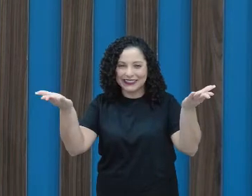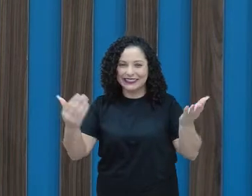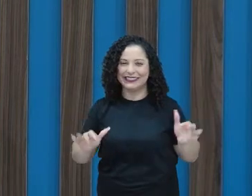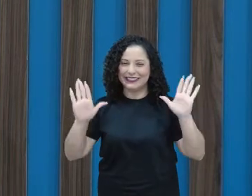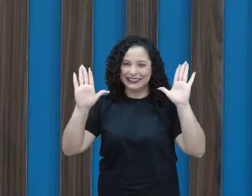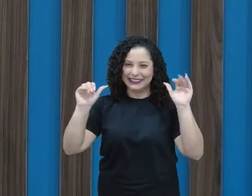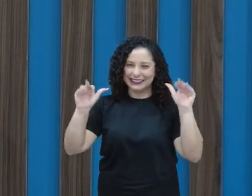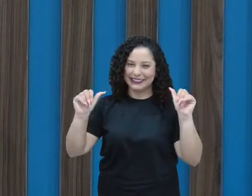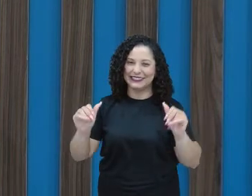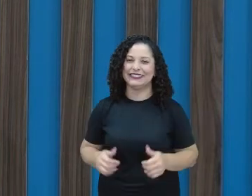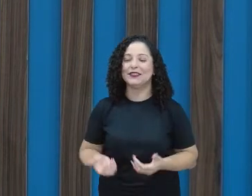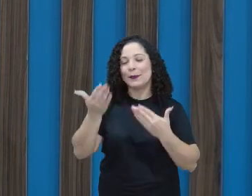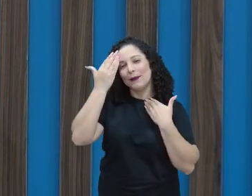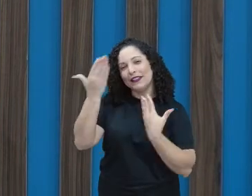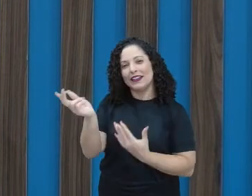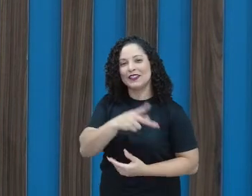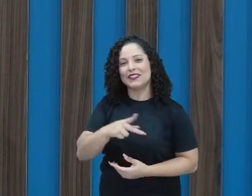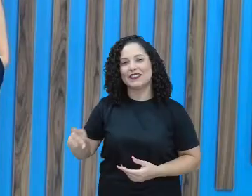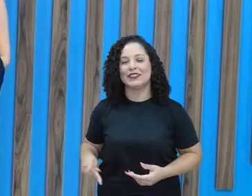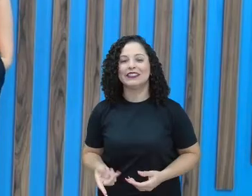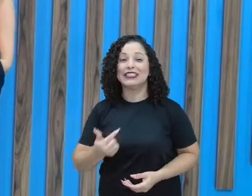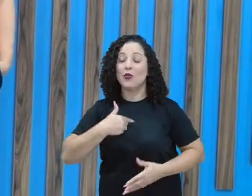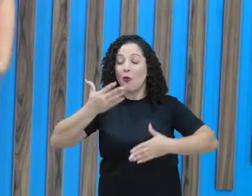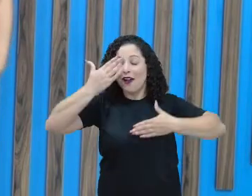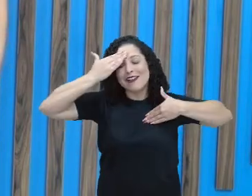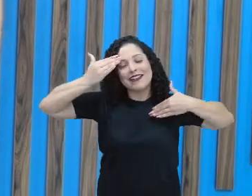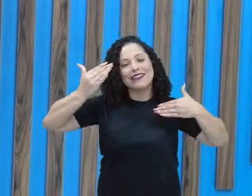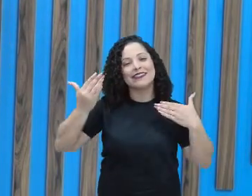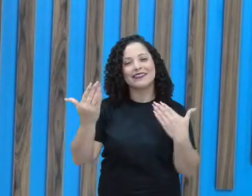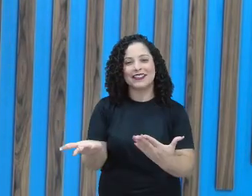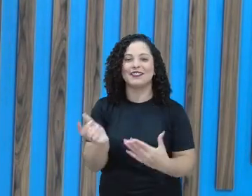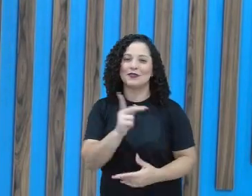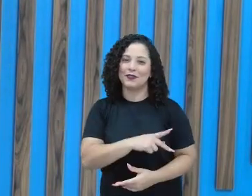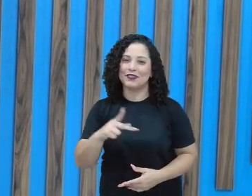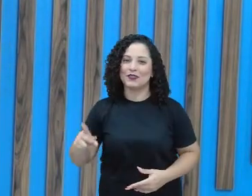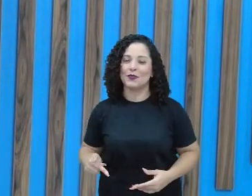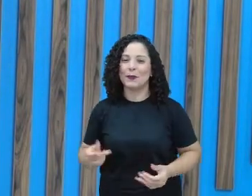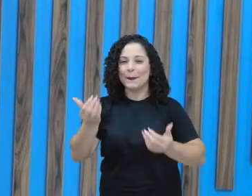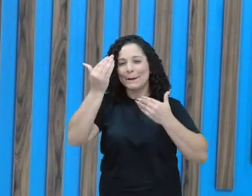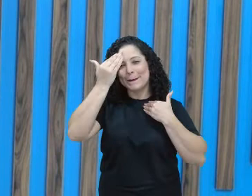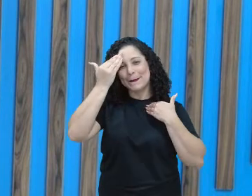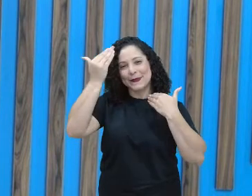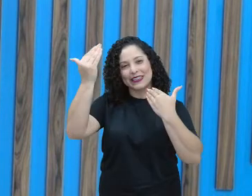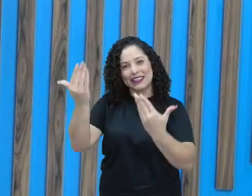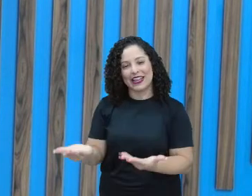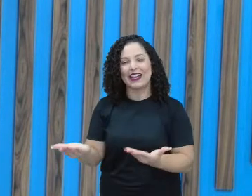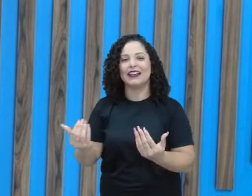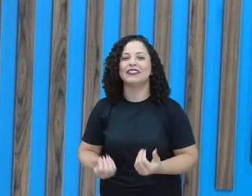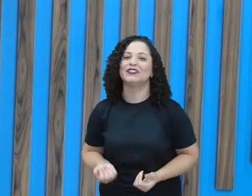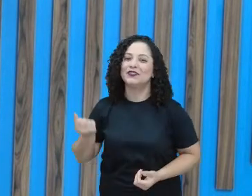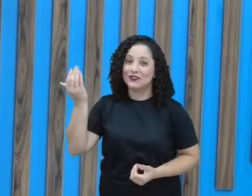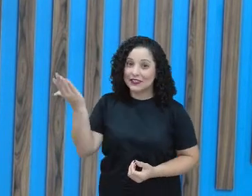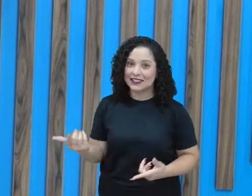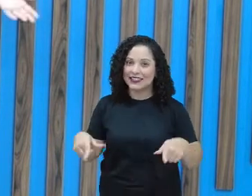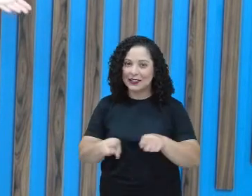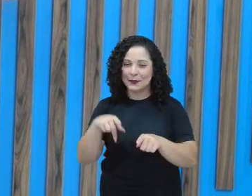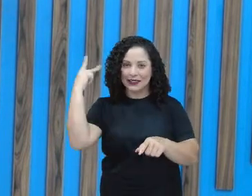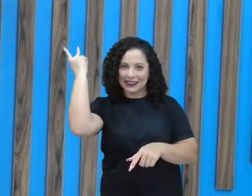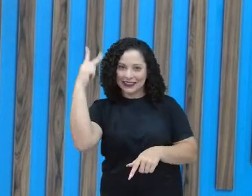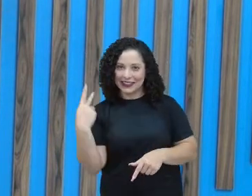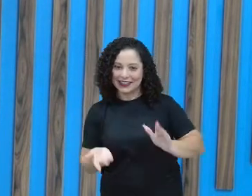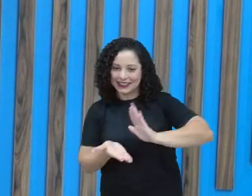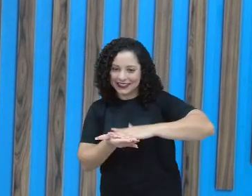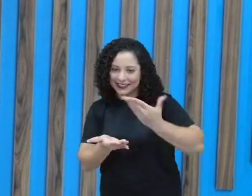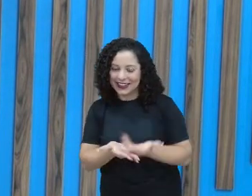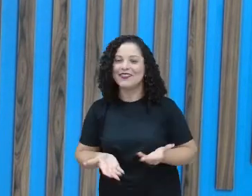a próxima. Obrigada, viu, Camille? Eu que agradeço, professora. Muitíssimo obrigada a você e a Késia, que está